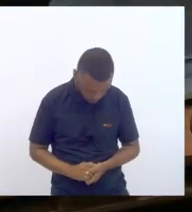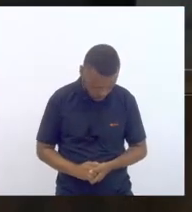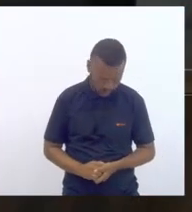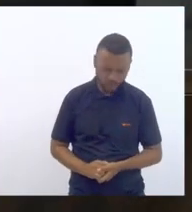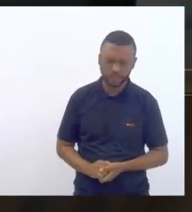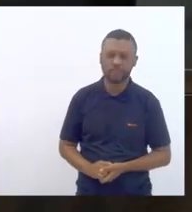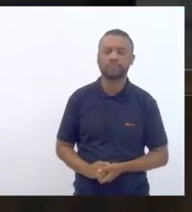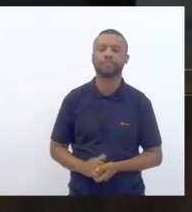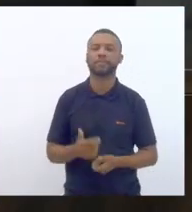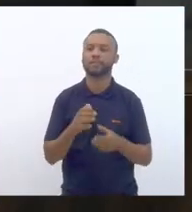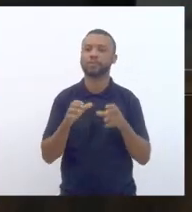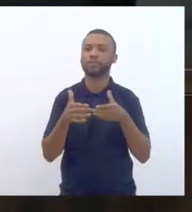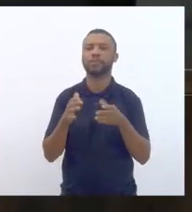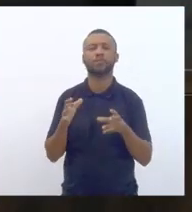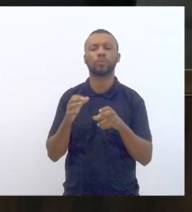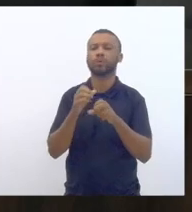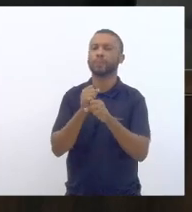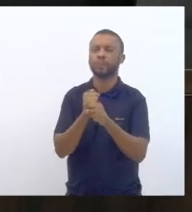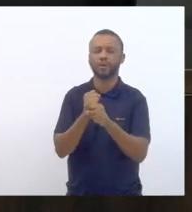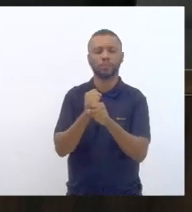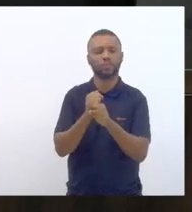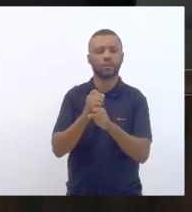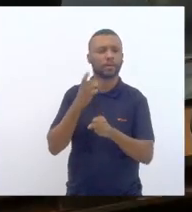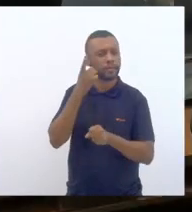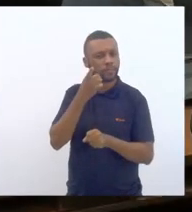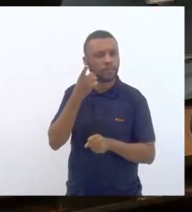Pela Comissão de Orçamento, deputado Eliomar Coelho.